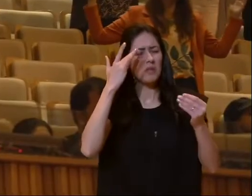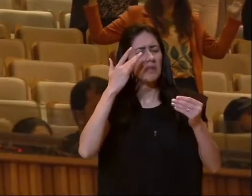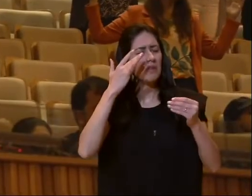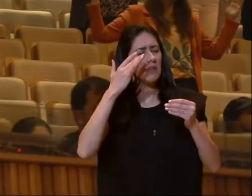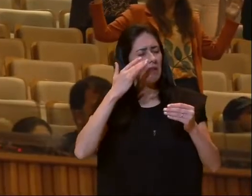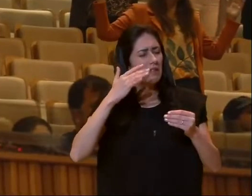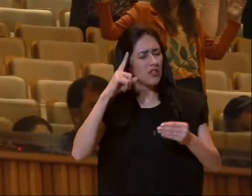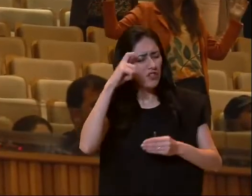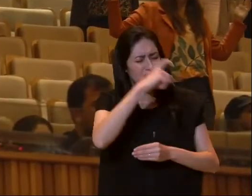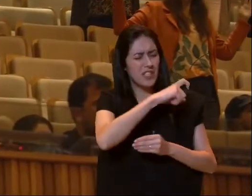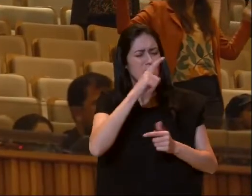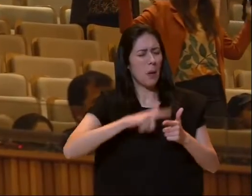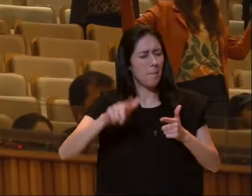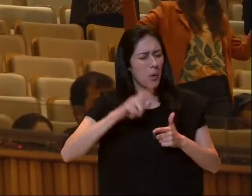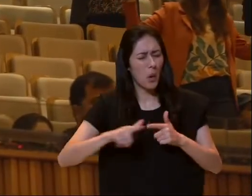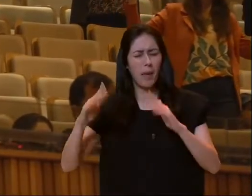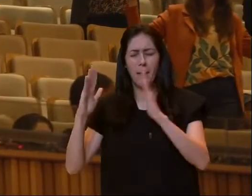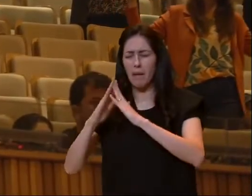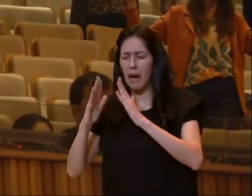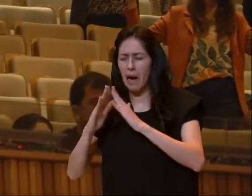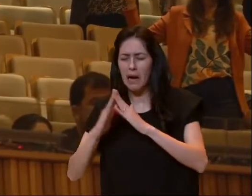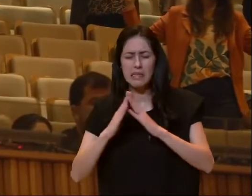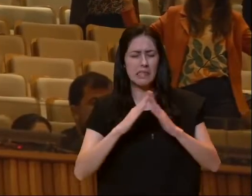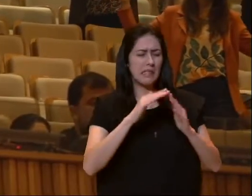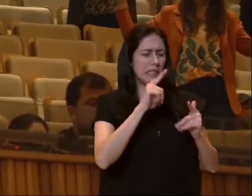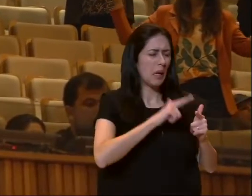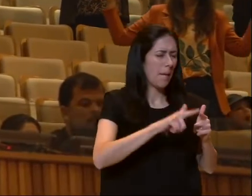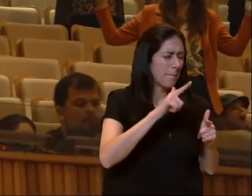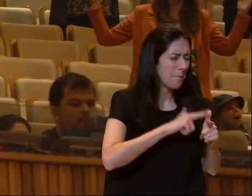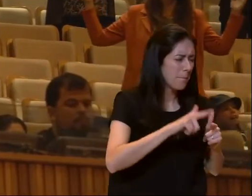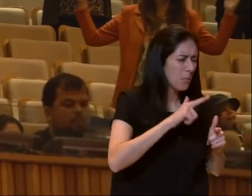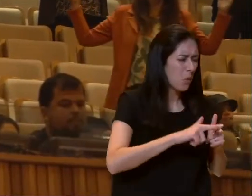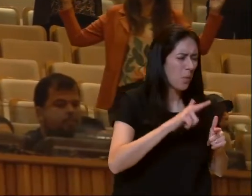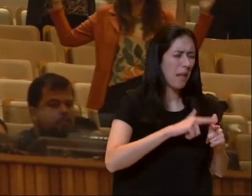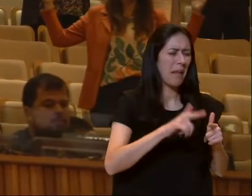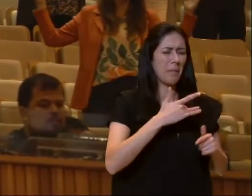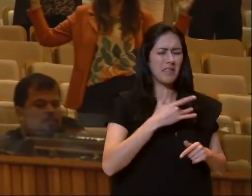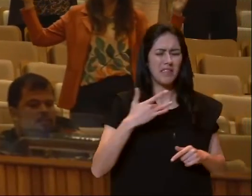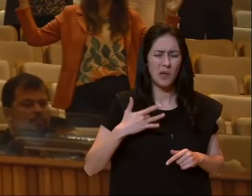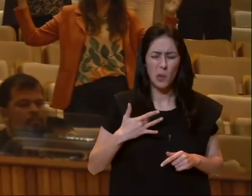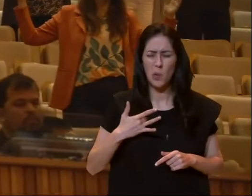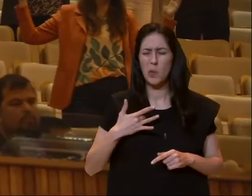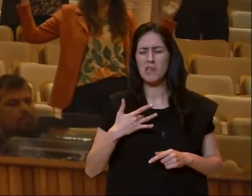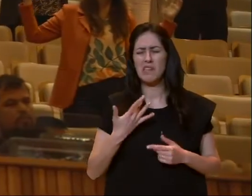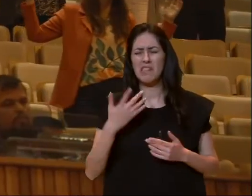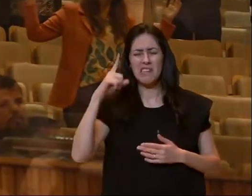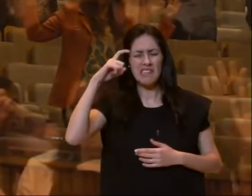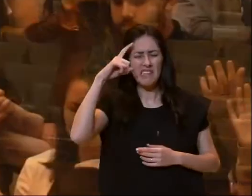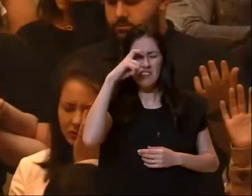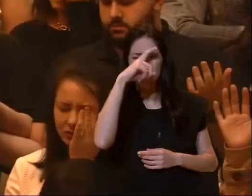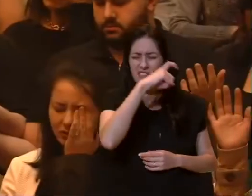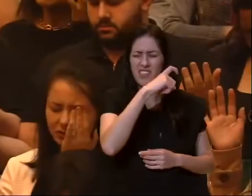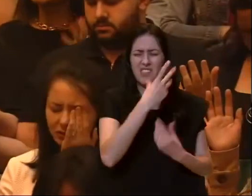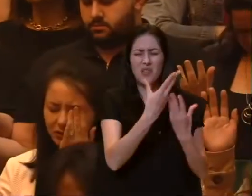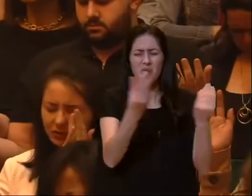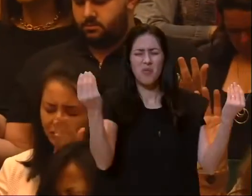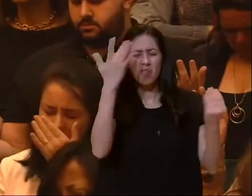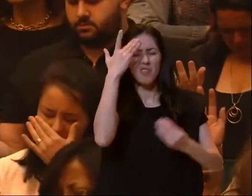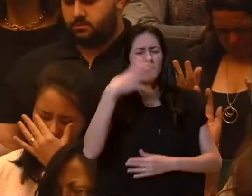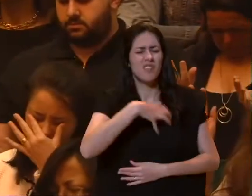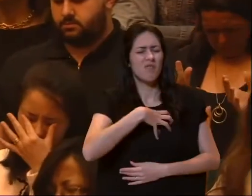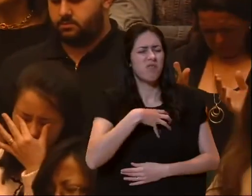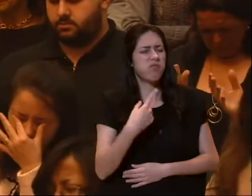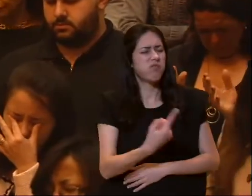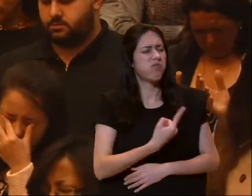em casa, provas financeiras, provas com relação à saúde, e eles se sentem muitas vezes